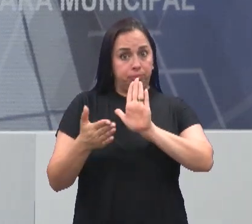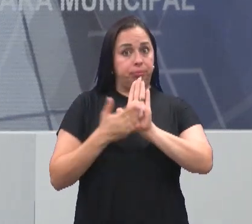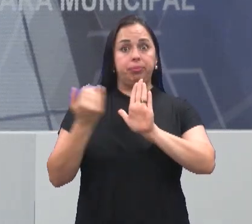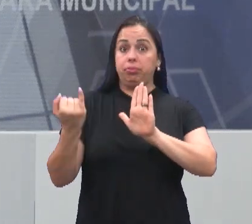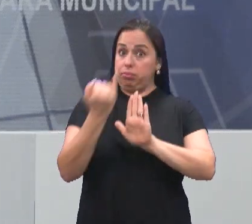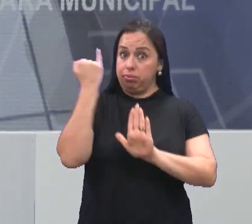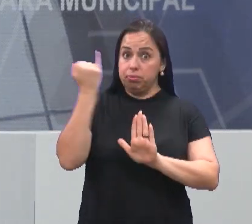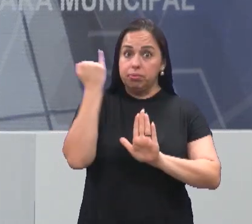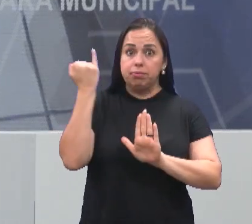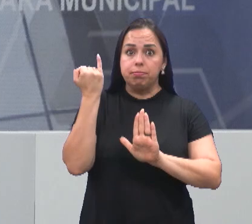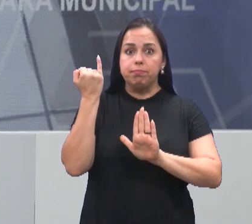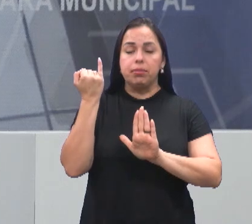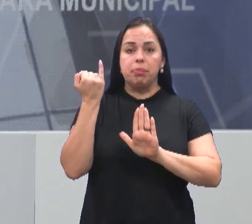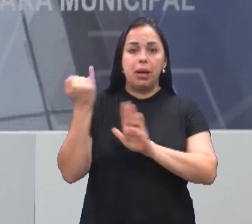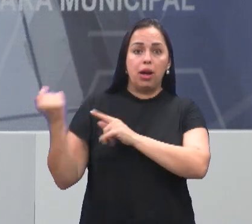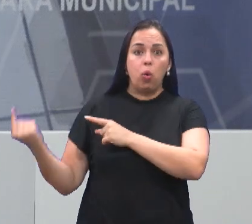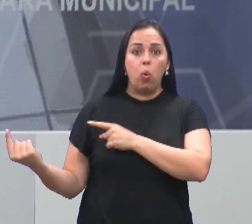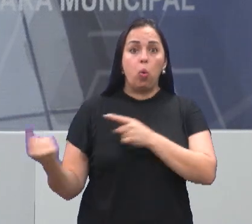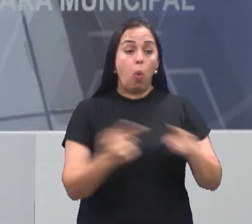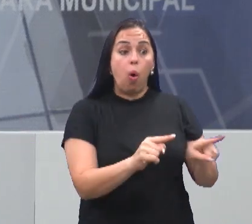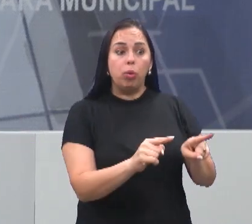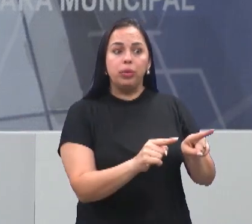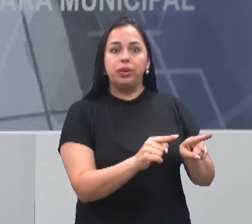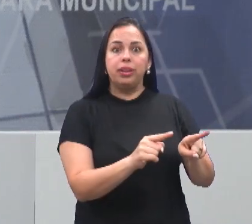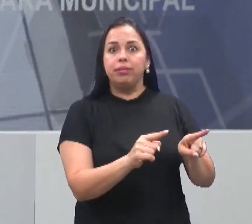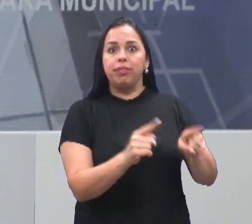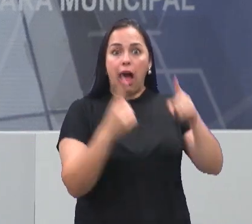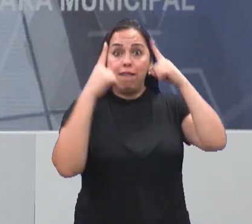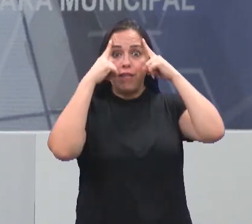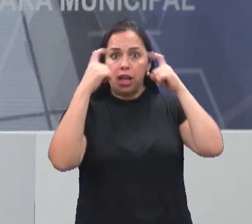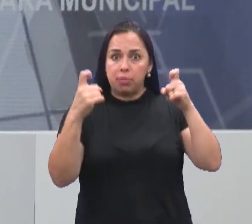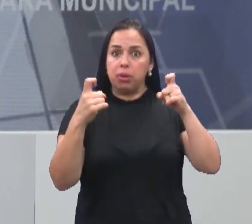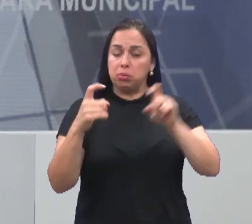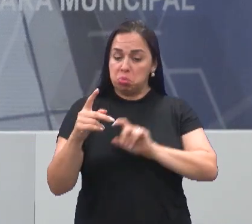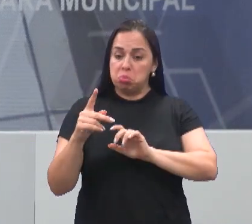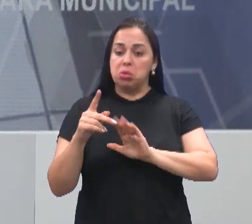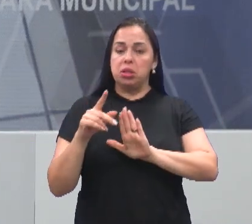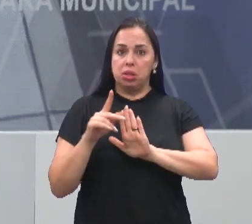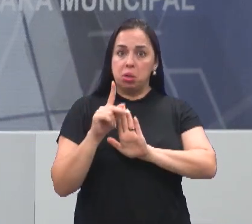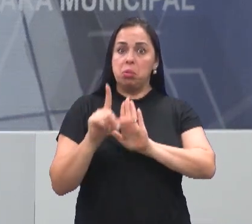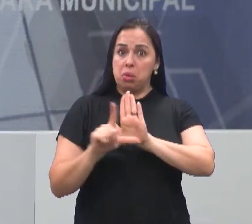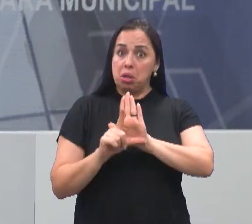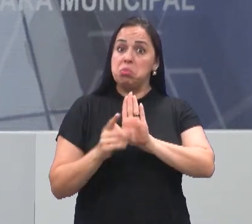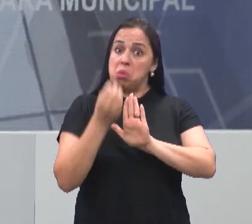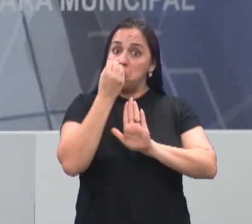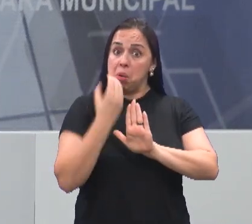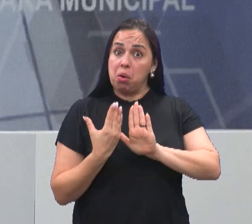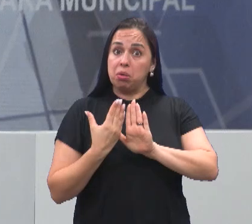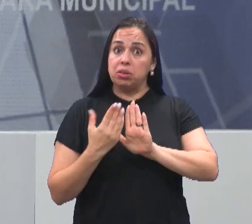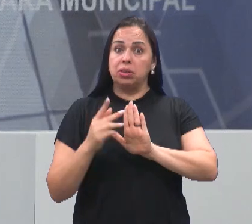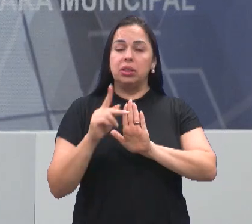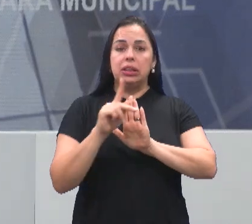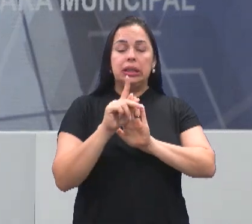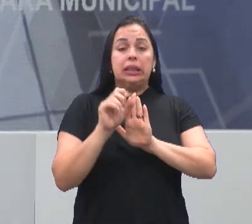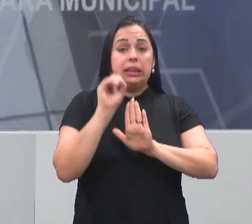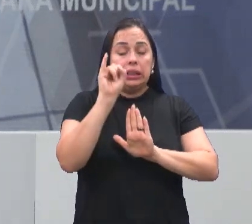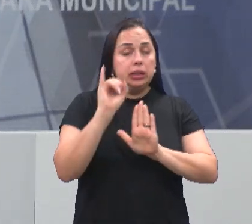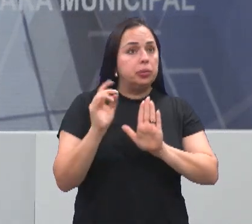gente poder combater esse tipo de violência. É legítimo o pleito. Se o projeto está